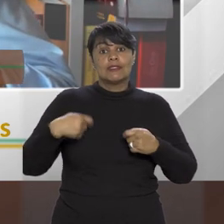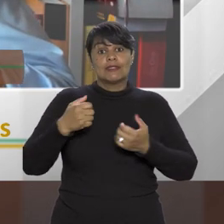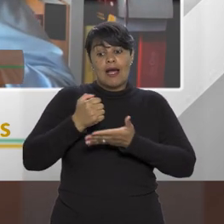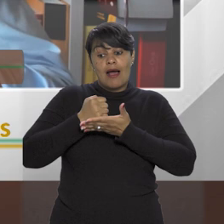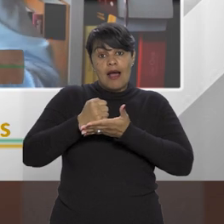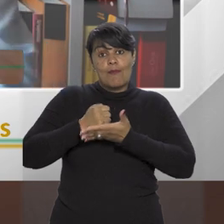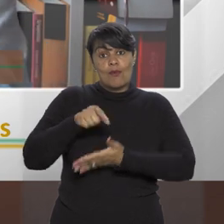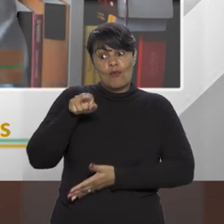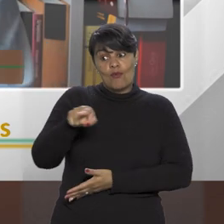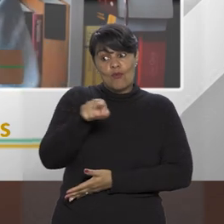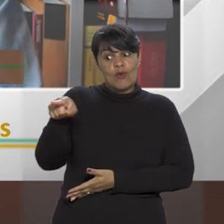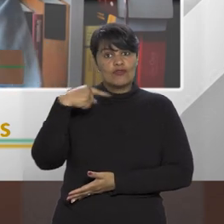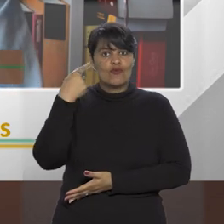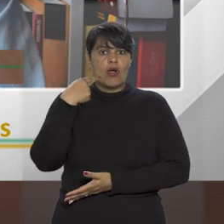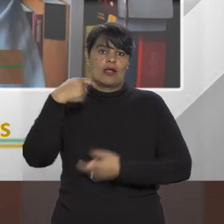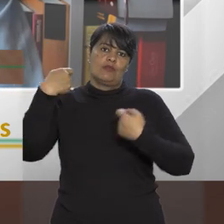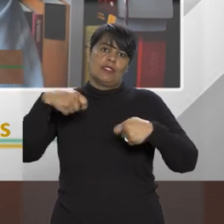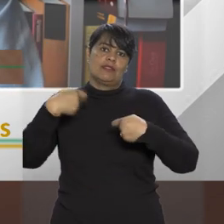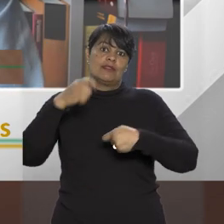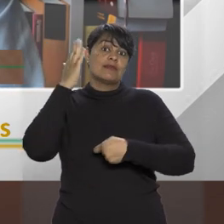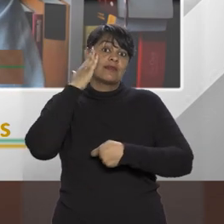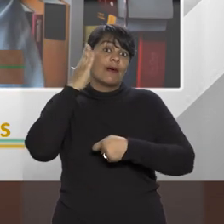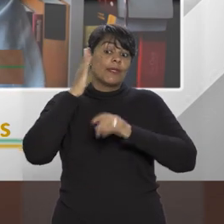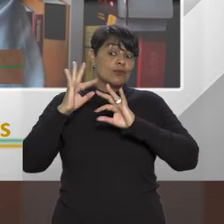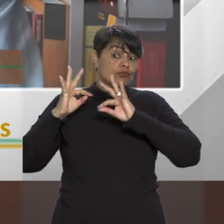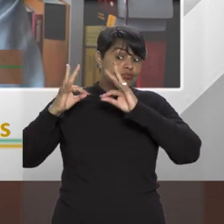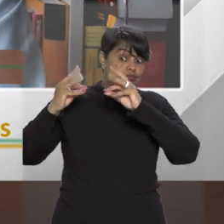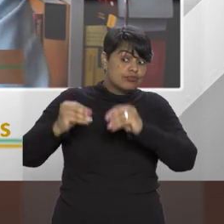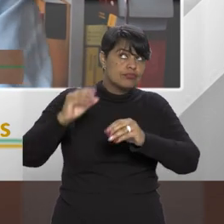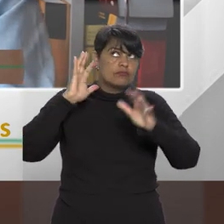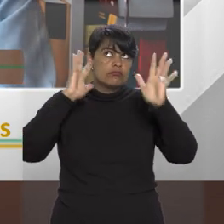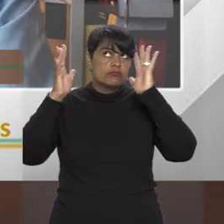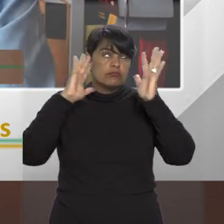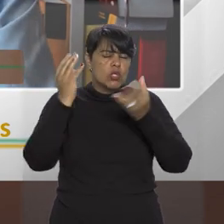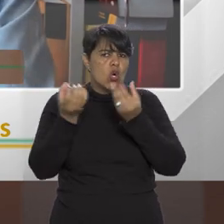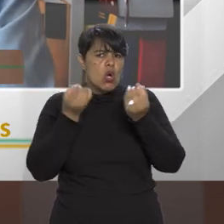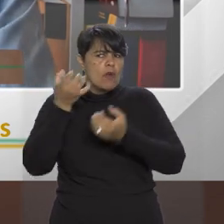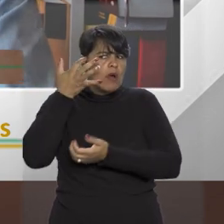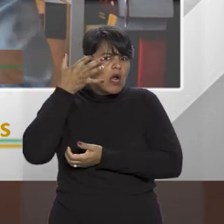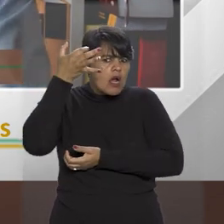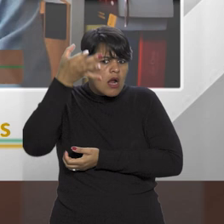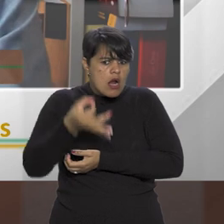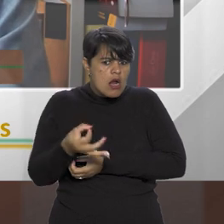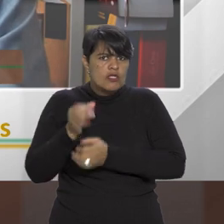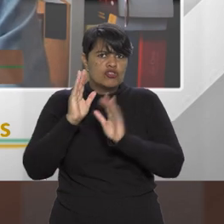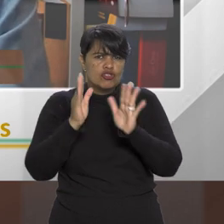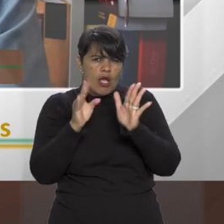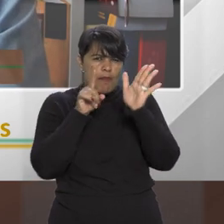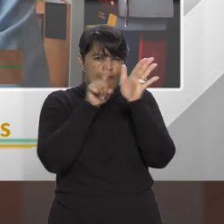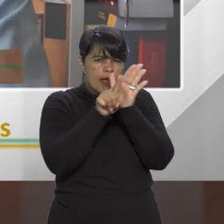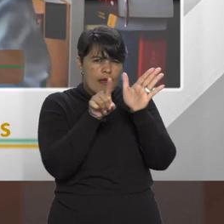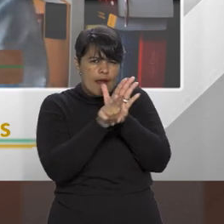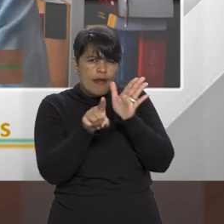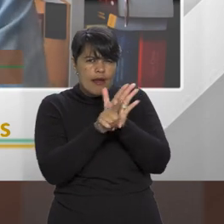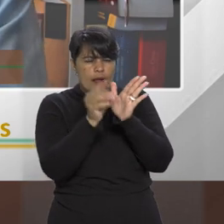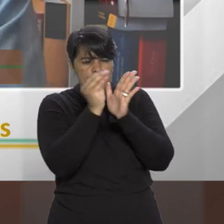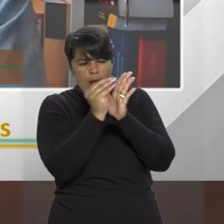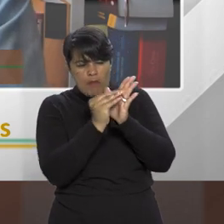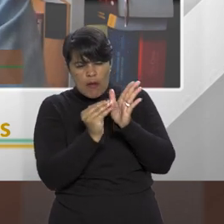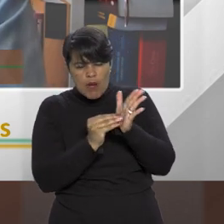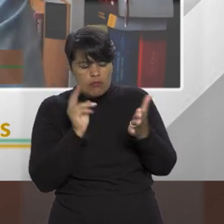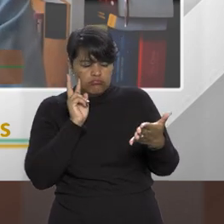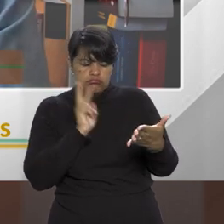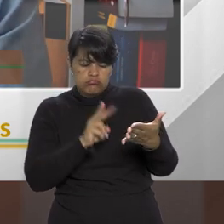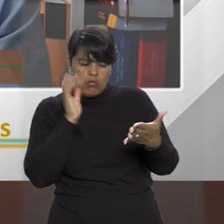compreender, depois de fazer a triagem do problema do seu cliente, que o cliente vai trazer o problema para você. Você vai fazer a triagem e vai identificar: pronto, esse problema aqui